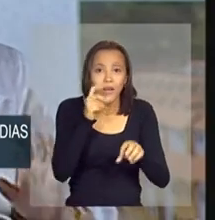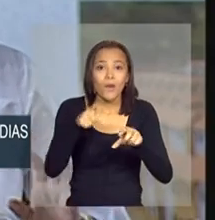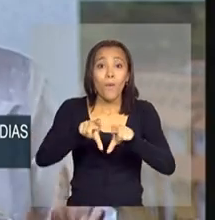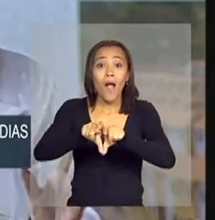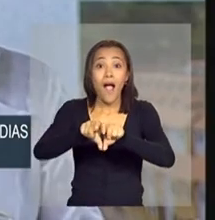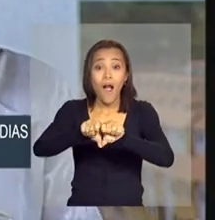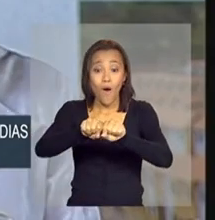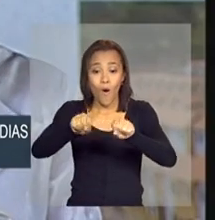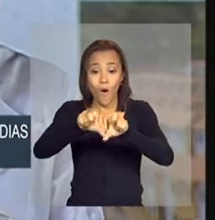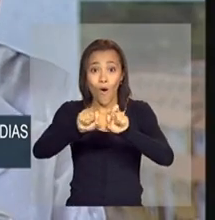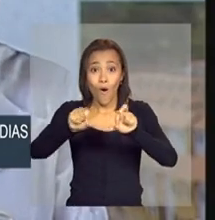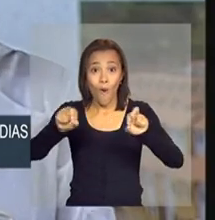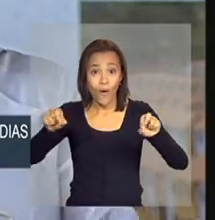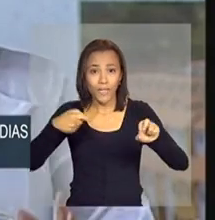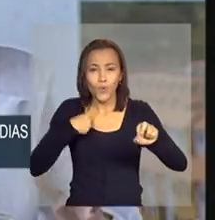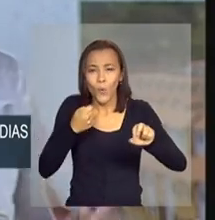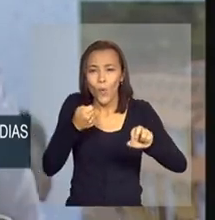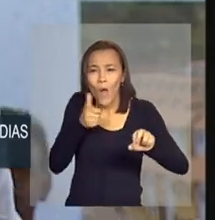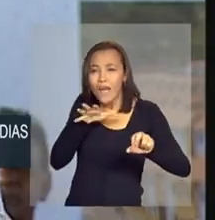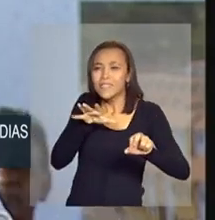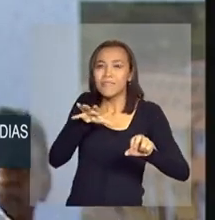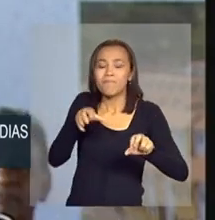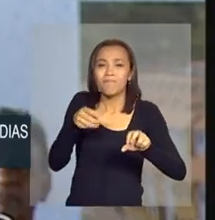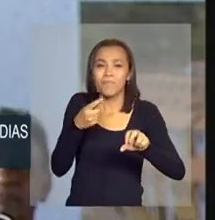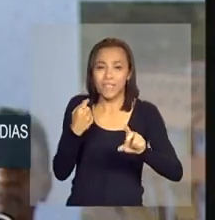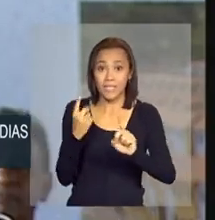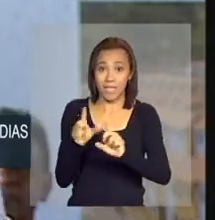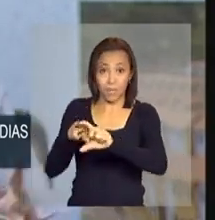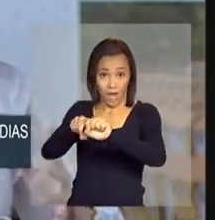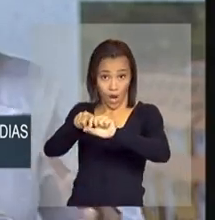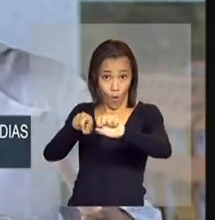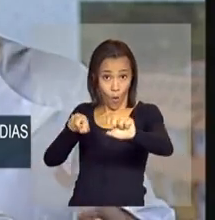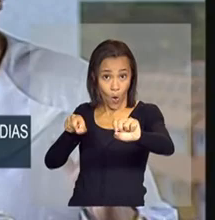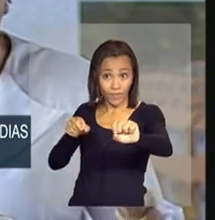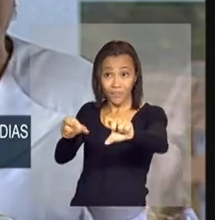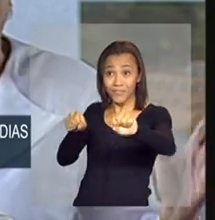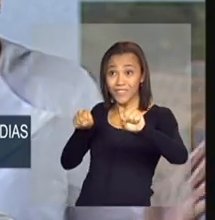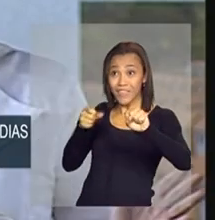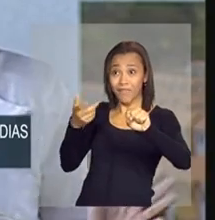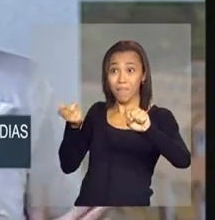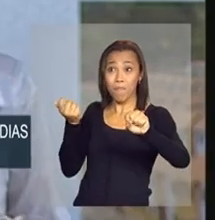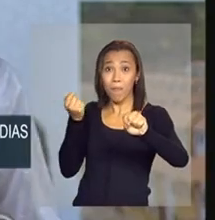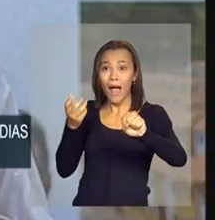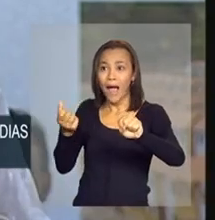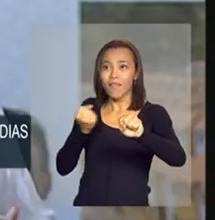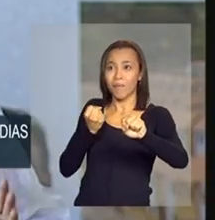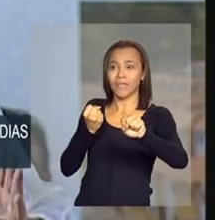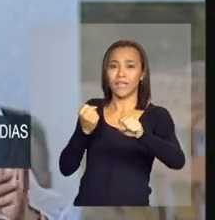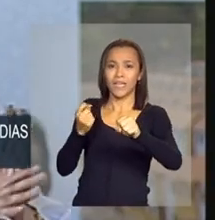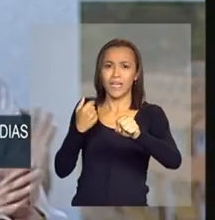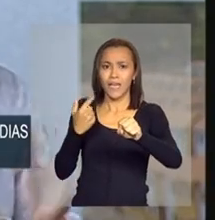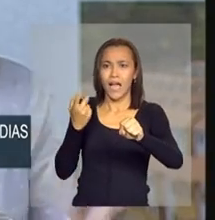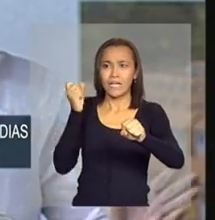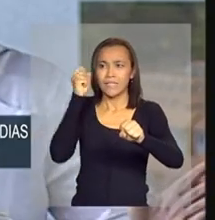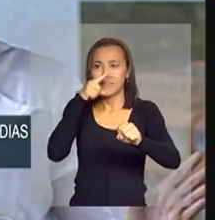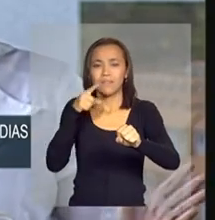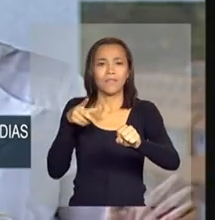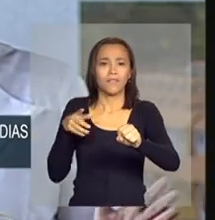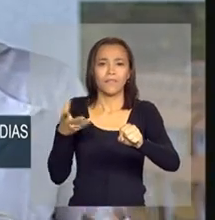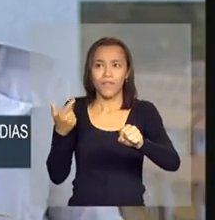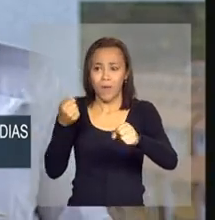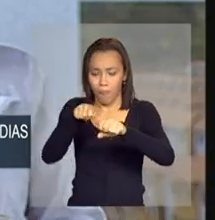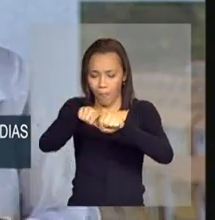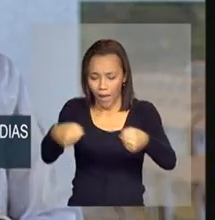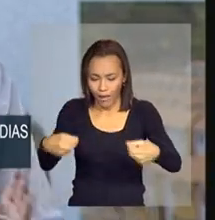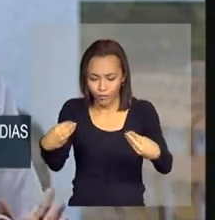a corda eu estava muito perto e cada vez que acorda vim eu falava Vamos bater Vão bater vai ficar metade